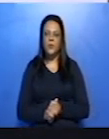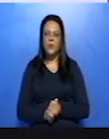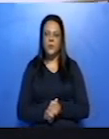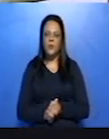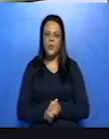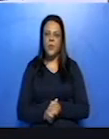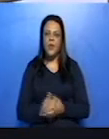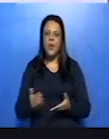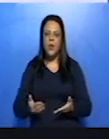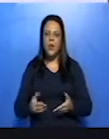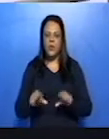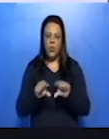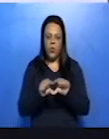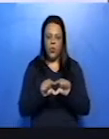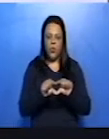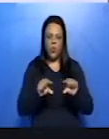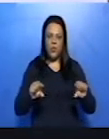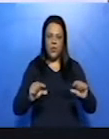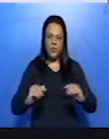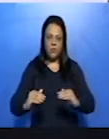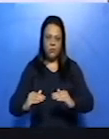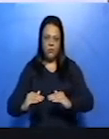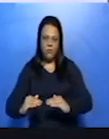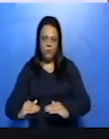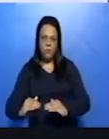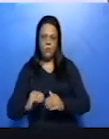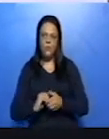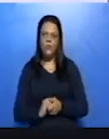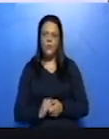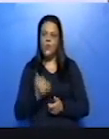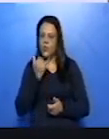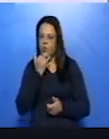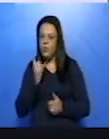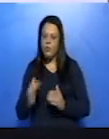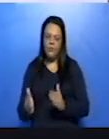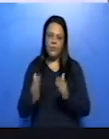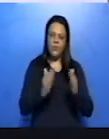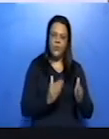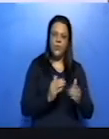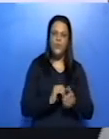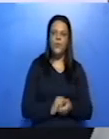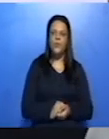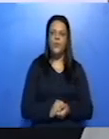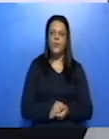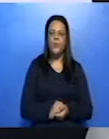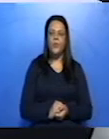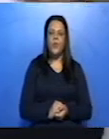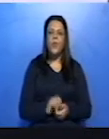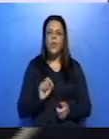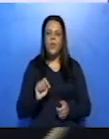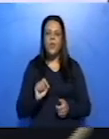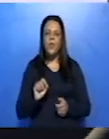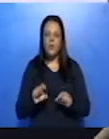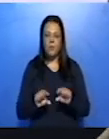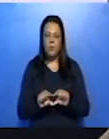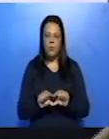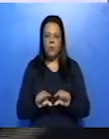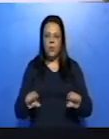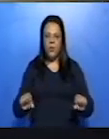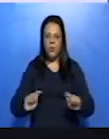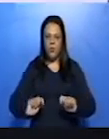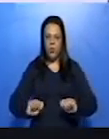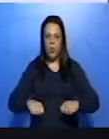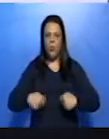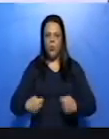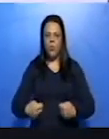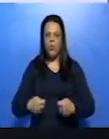Orações subordinadas são. Perdão, pulei o período composto. E o período composto? Vamos